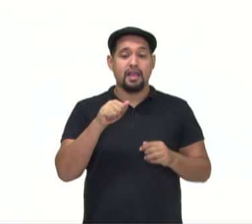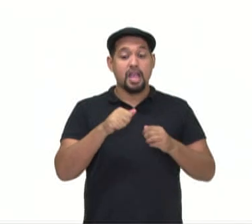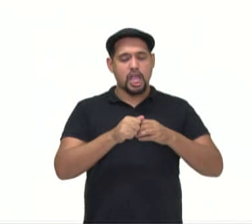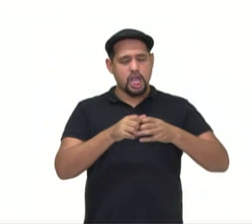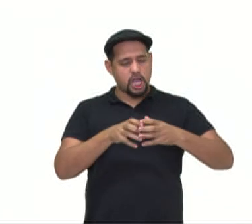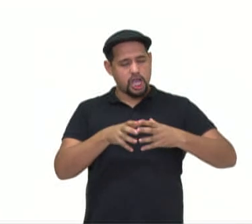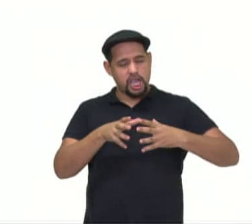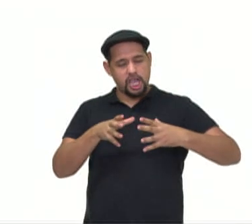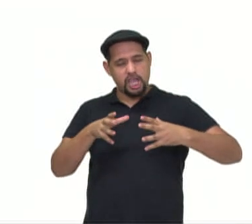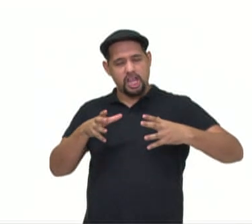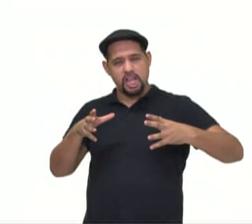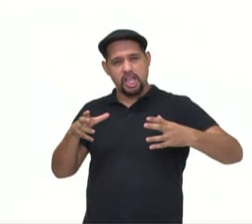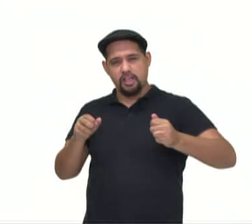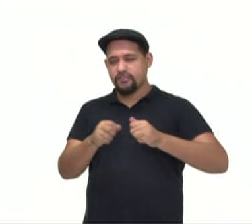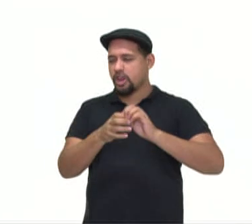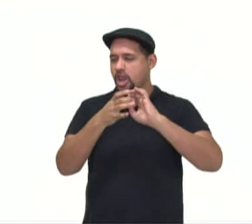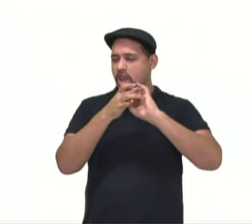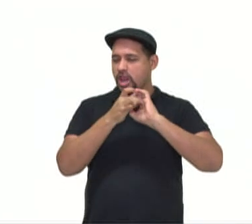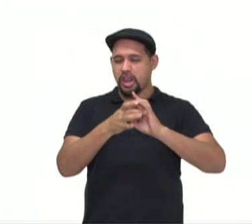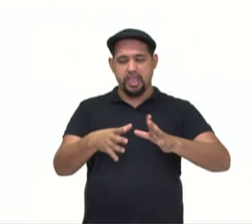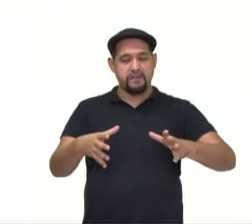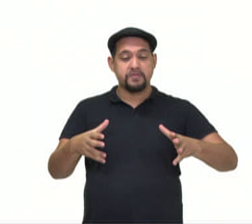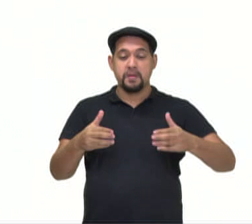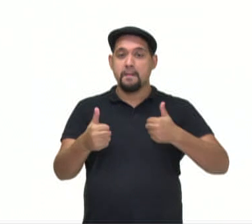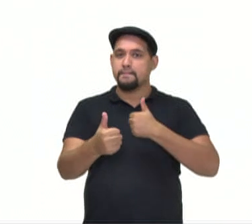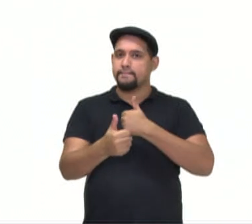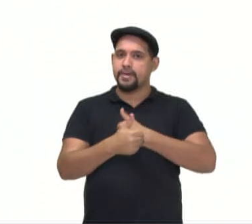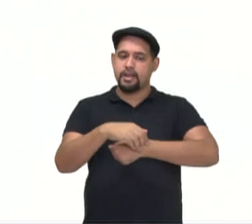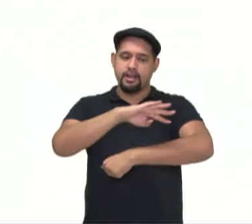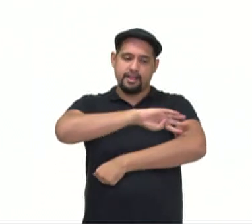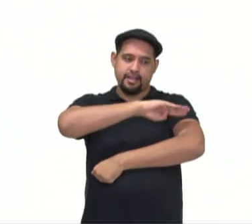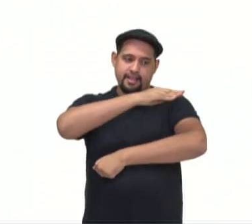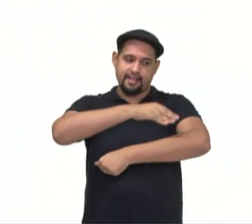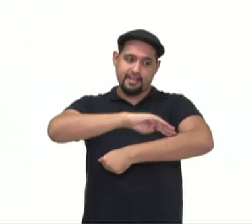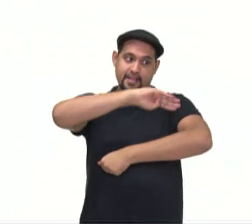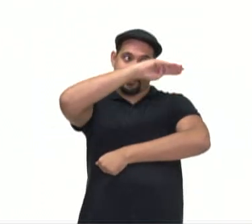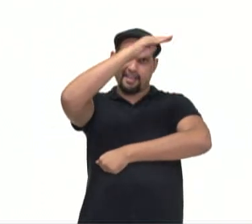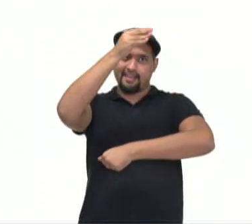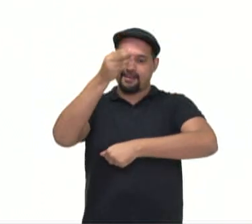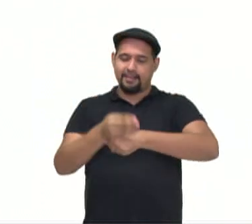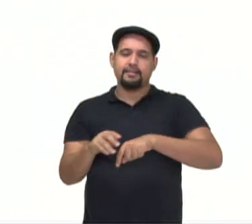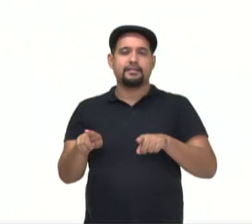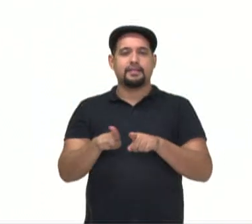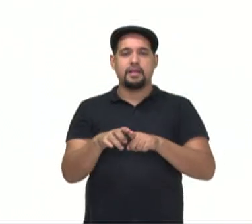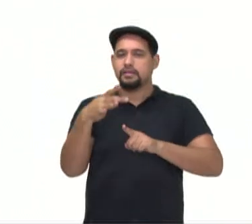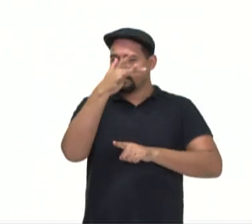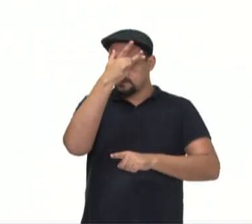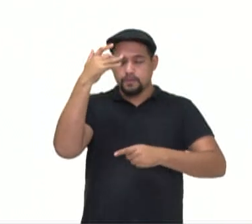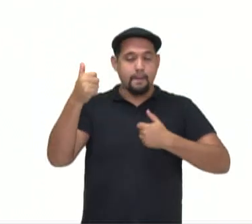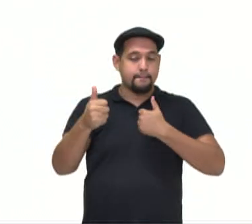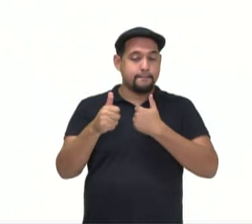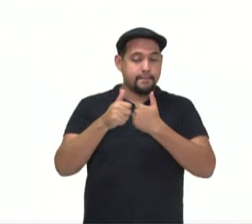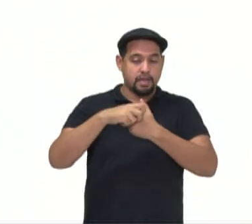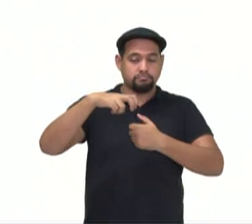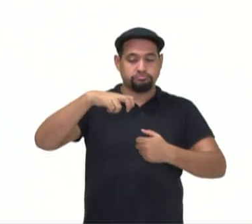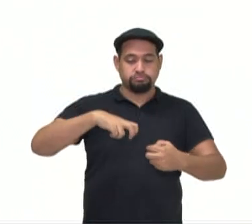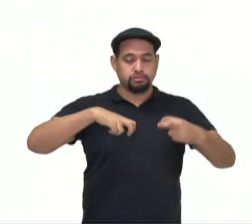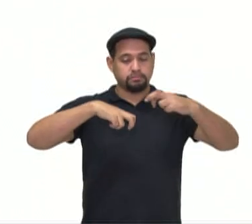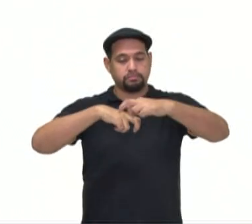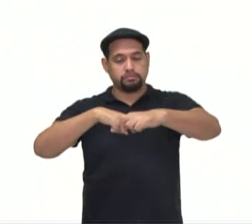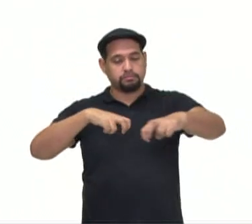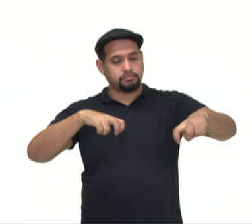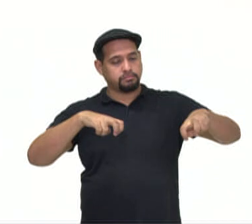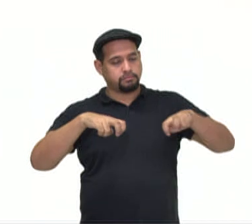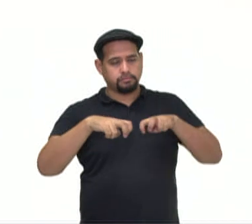né? Construído ao ar livre, na encosta de uma montanha. A plateia ficava ao redor e o espaço central do teatro, de formato